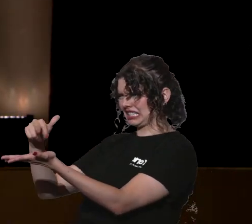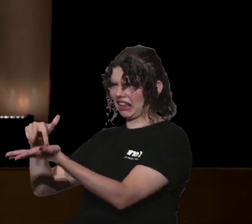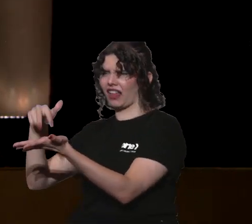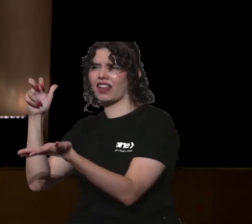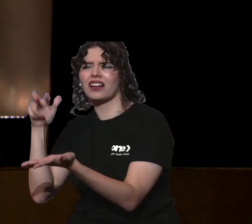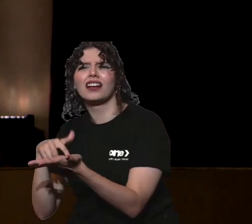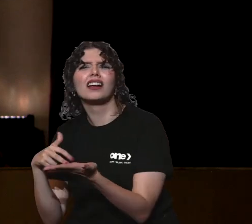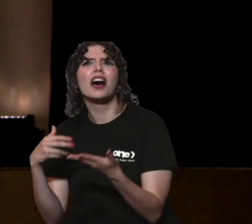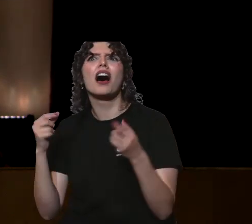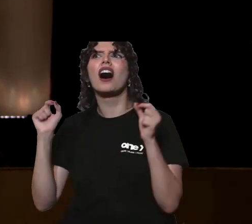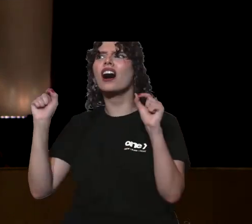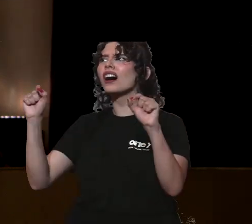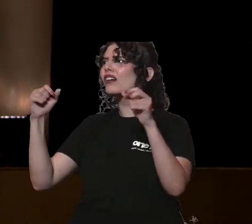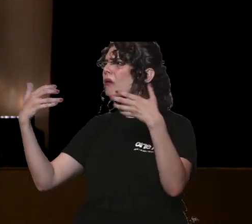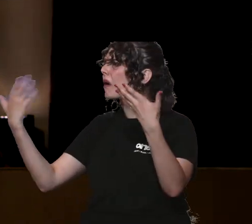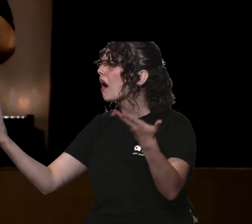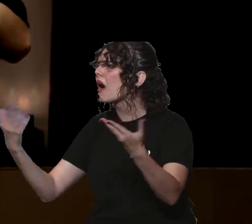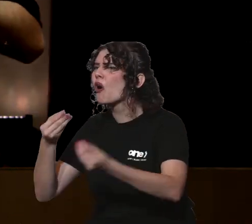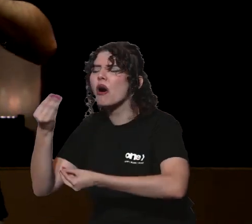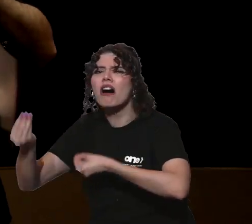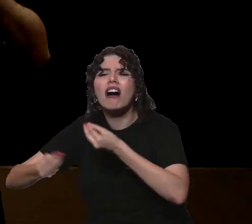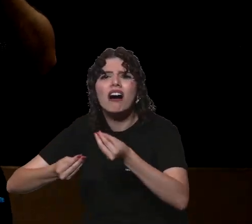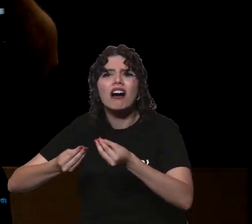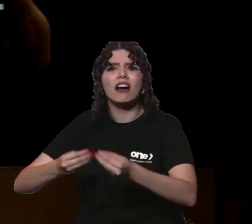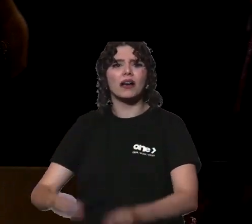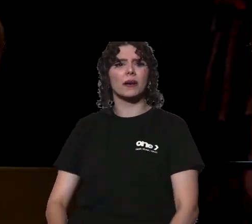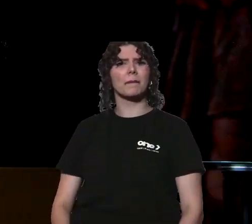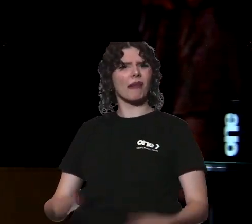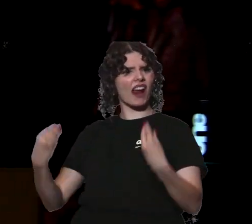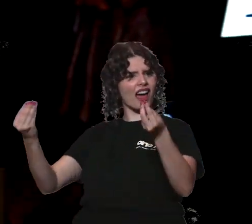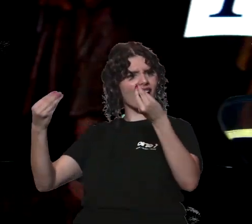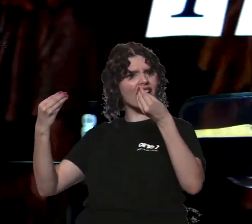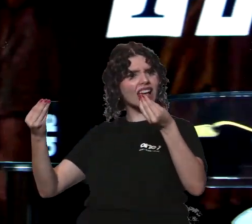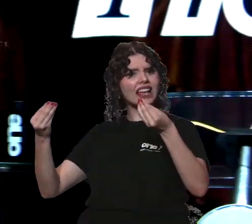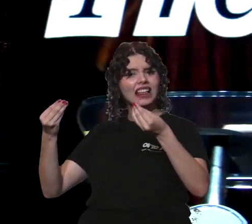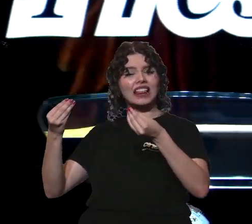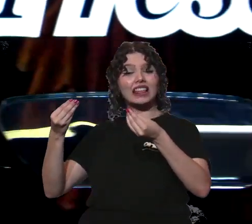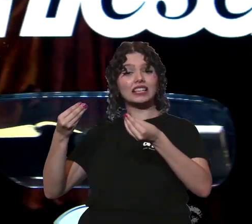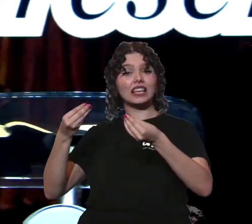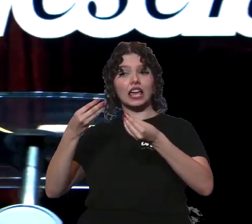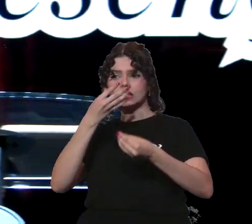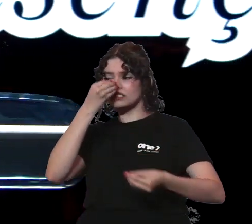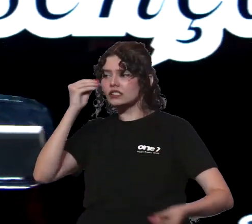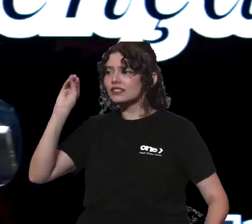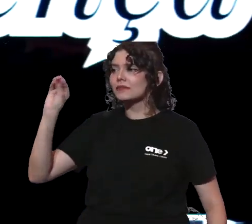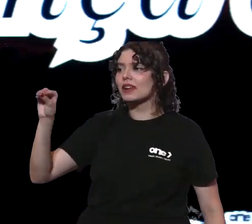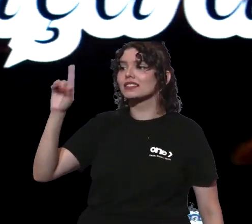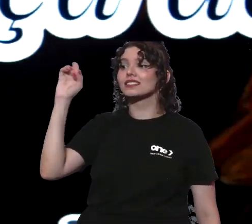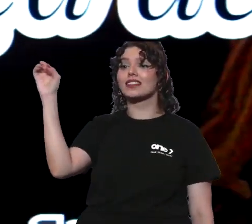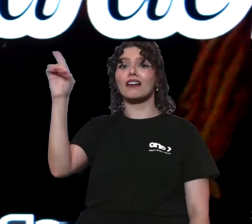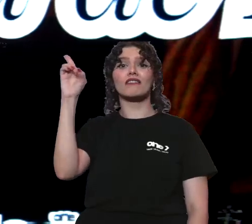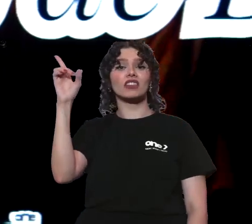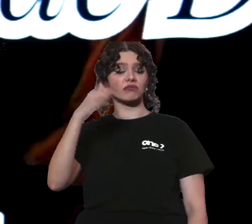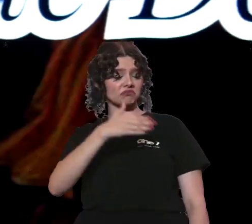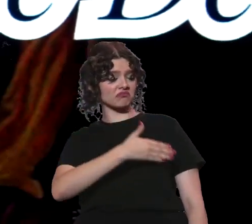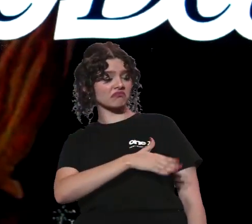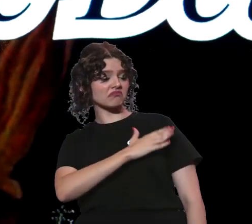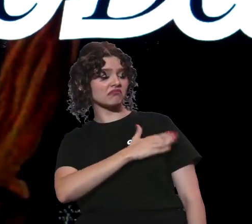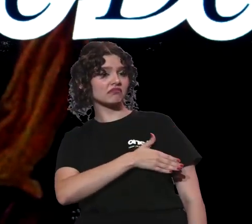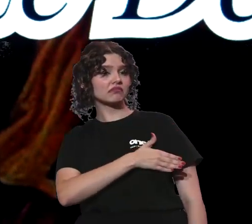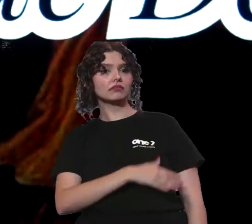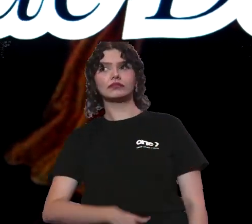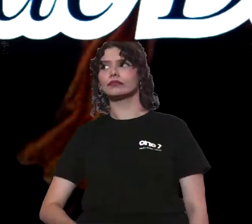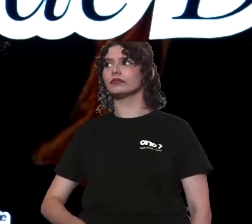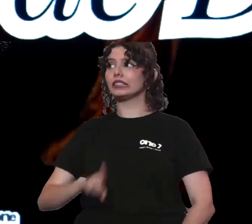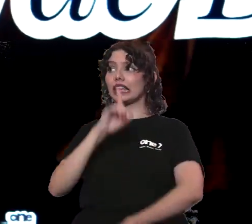do povo, onde já se viu? E a Bíblia diz que ela despreza Davi em seu coração. E aí, Davi está